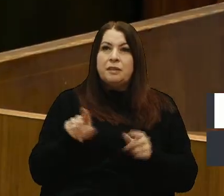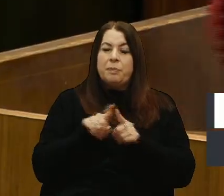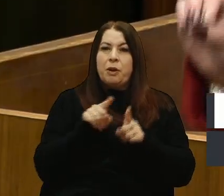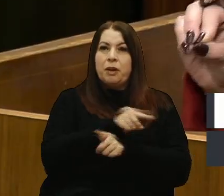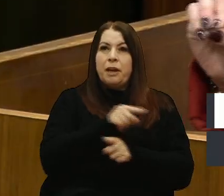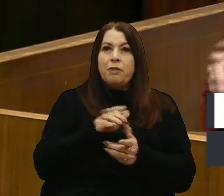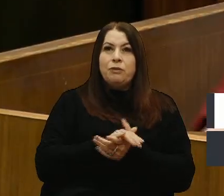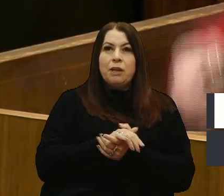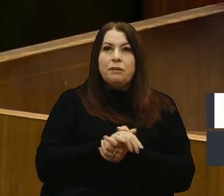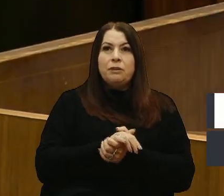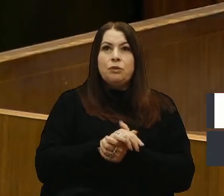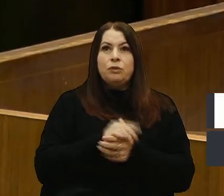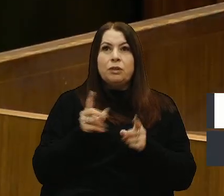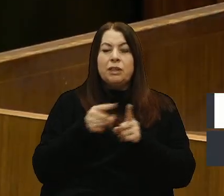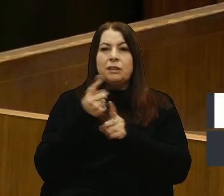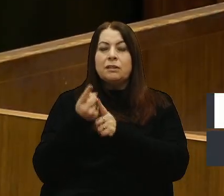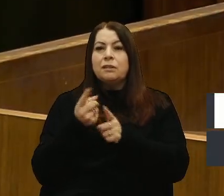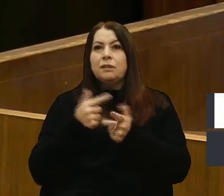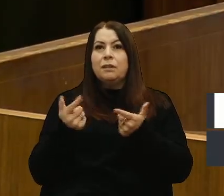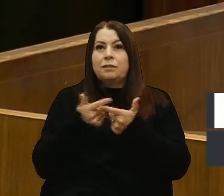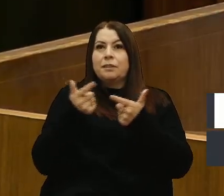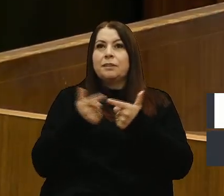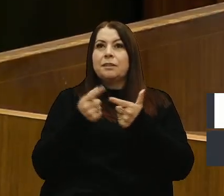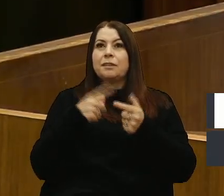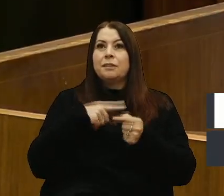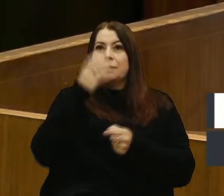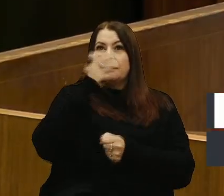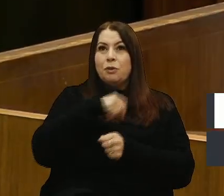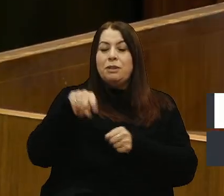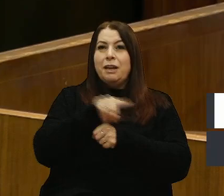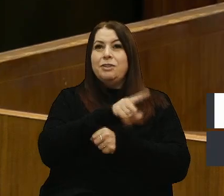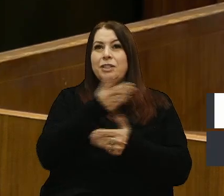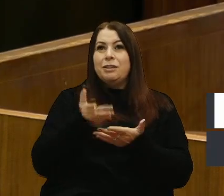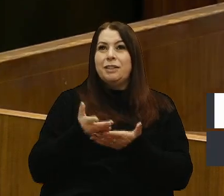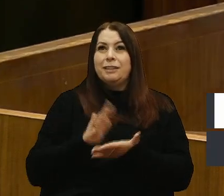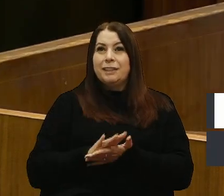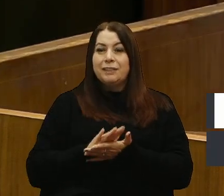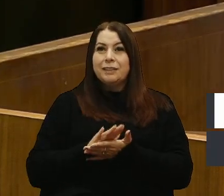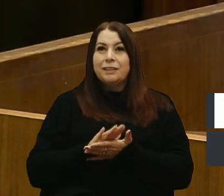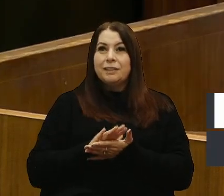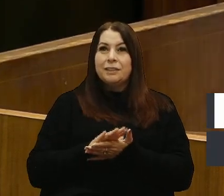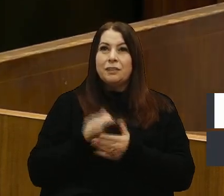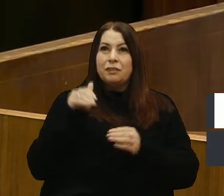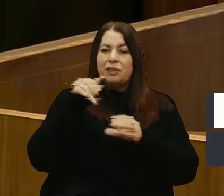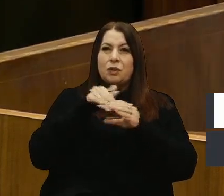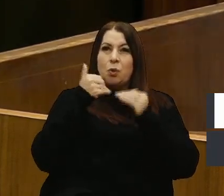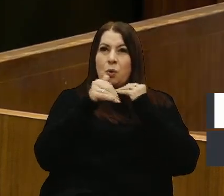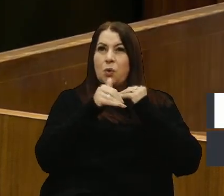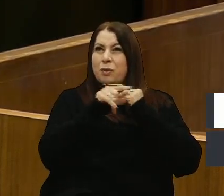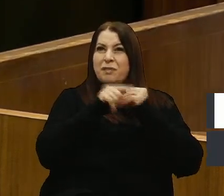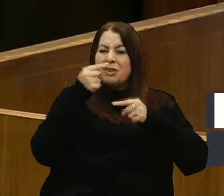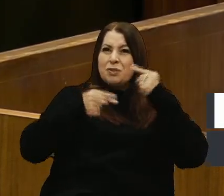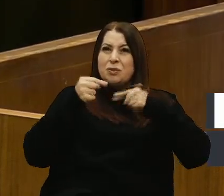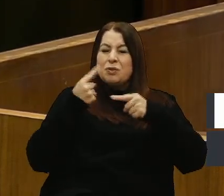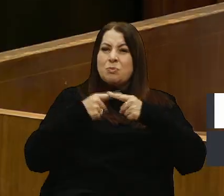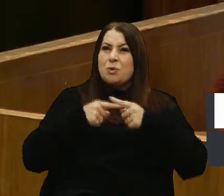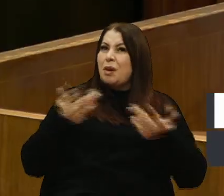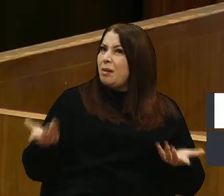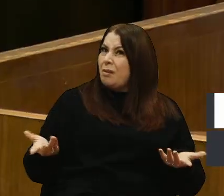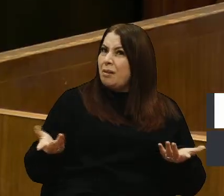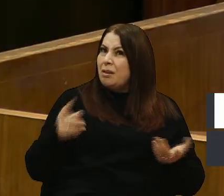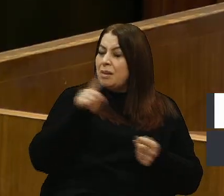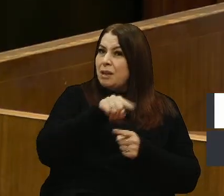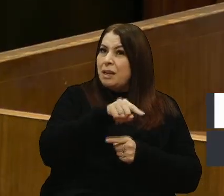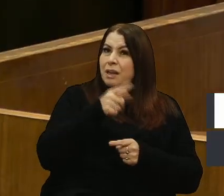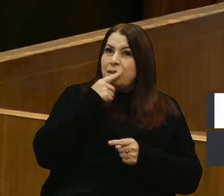legislativo sério e a gente tem que levar a sério. Aí eu faço um parecer, chega aqui na hora, voto contra e fazer a gente discutir isso. Por quê? Se era